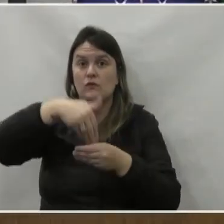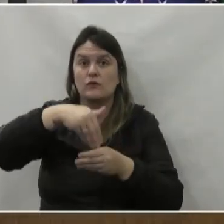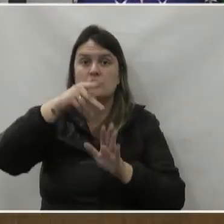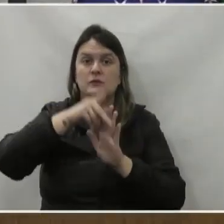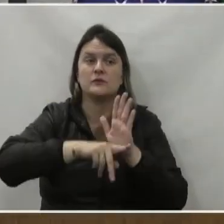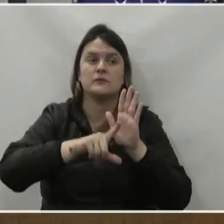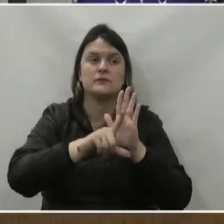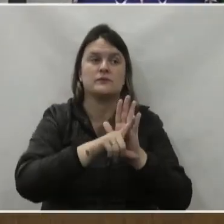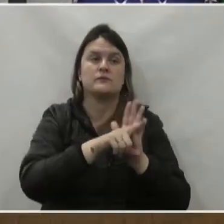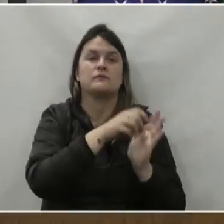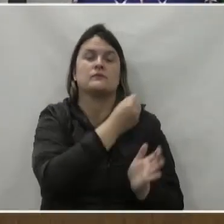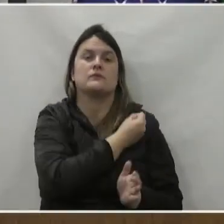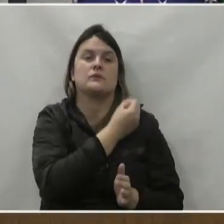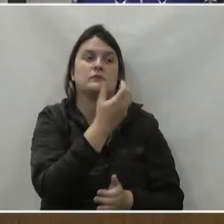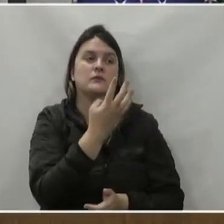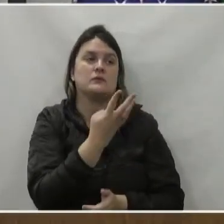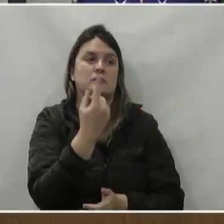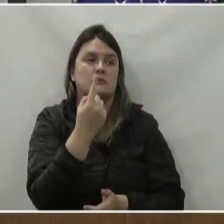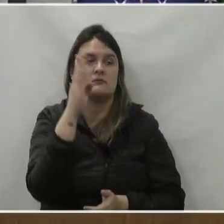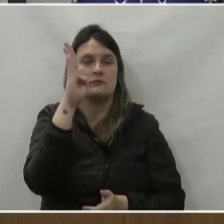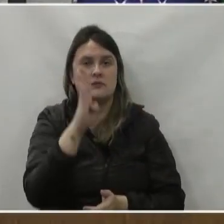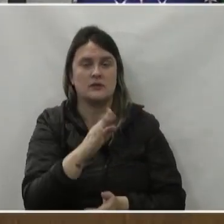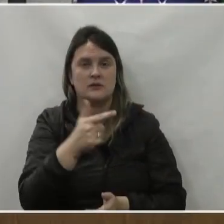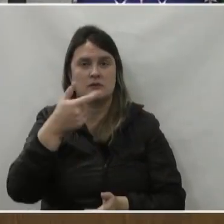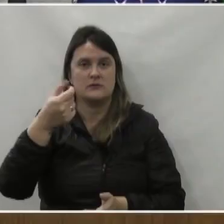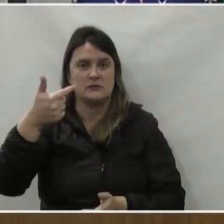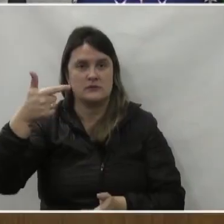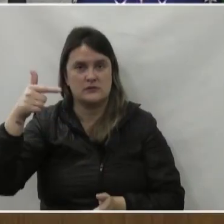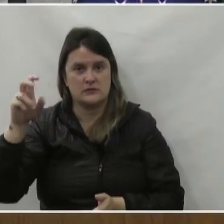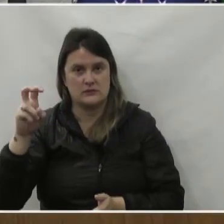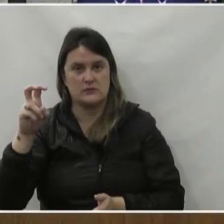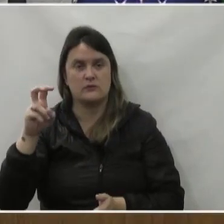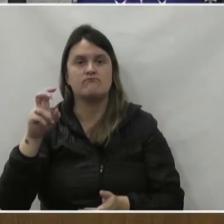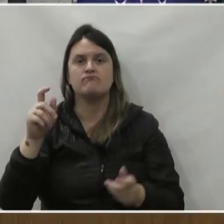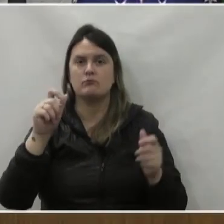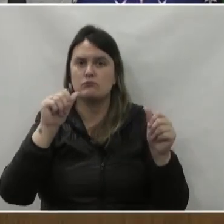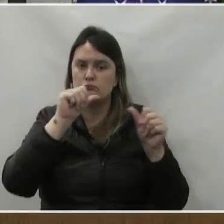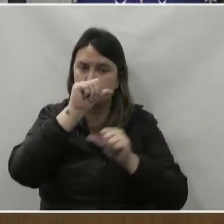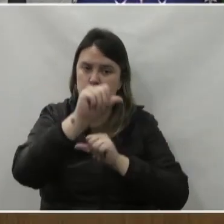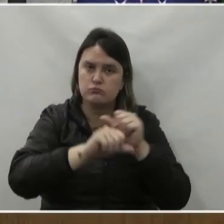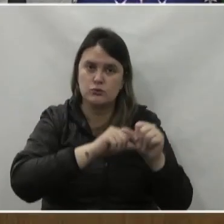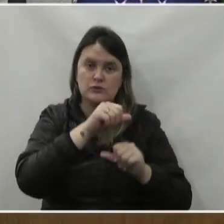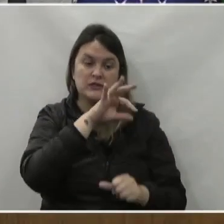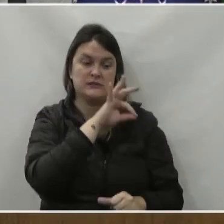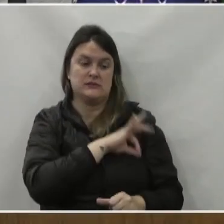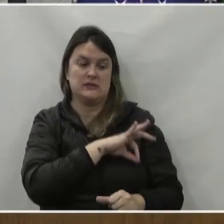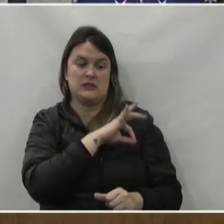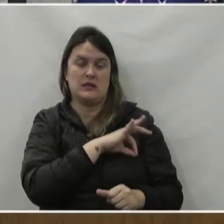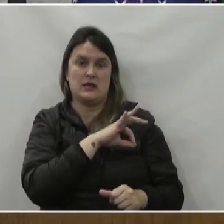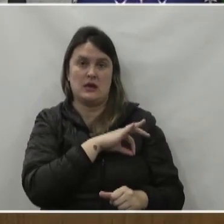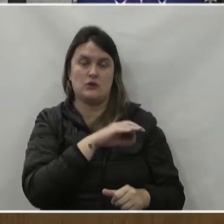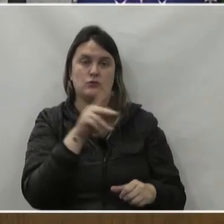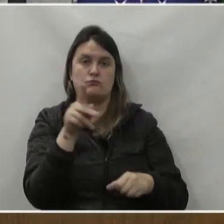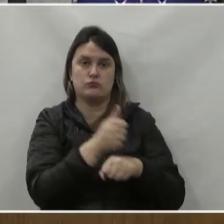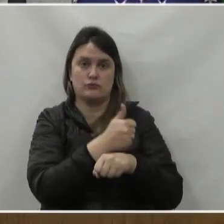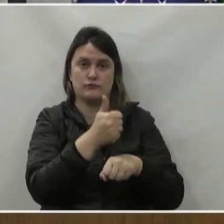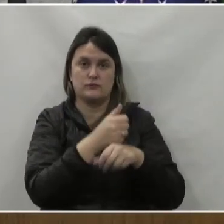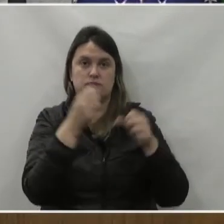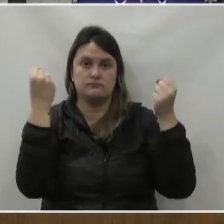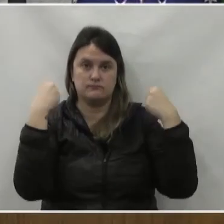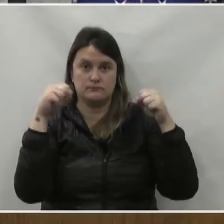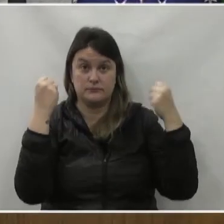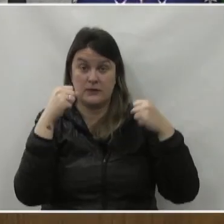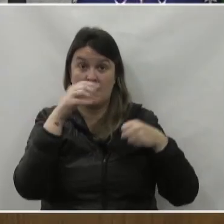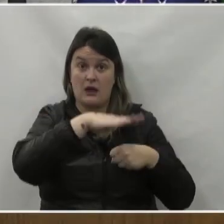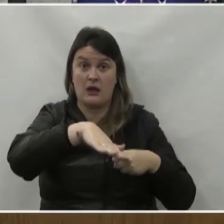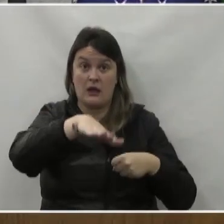projeto de lei ordinária número 41/2025. Altera o nível do cargo de educador físico no quadro de cargos